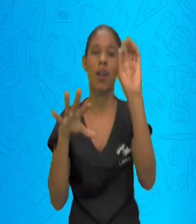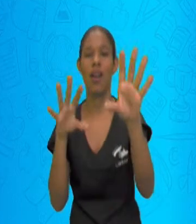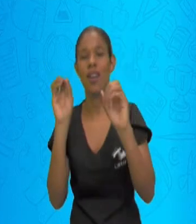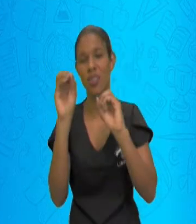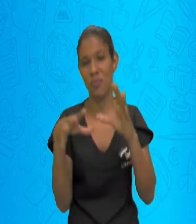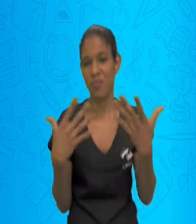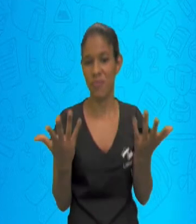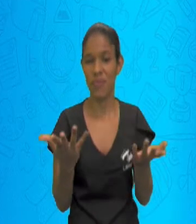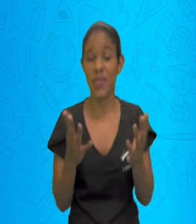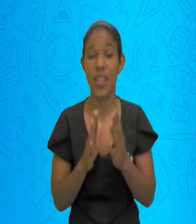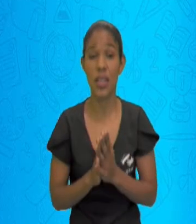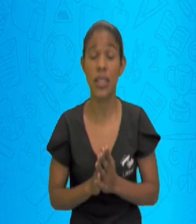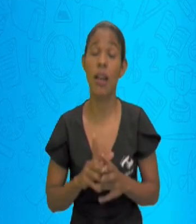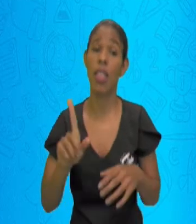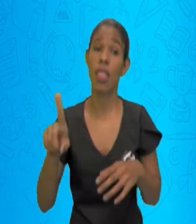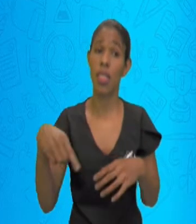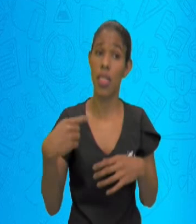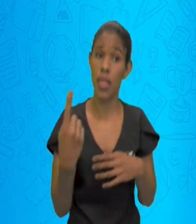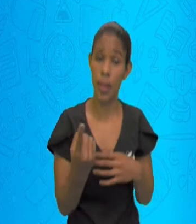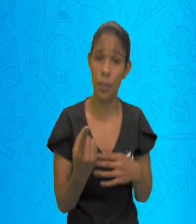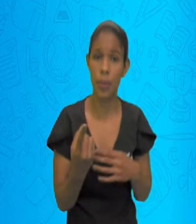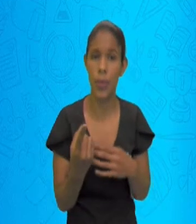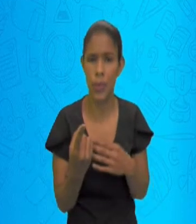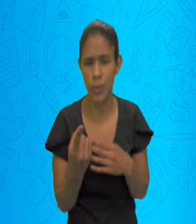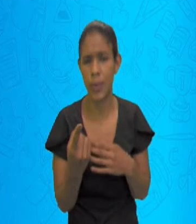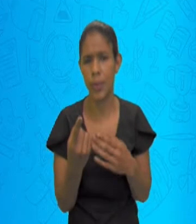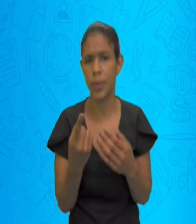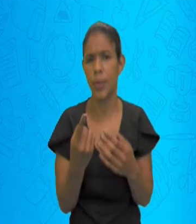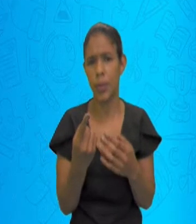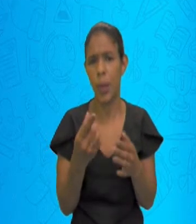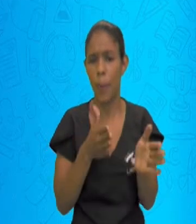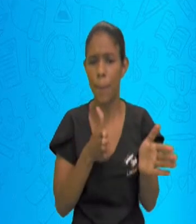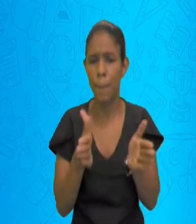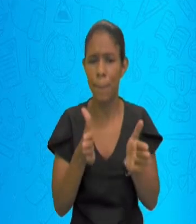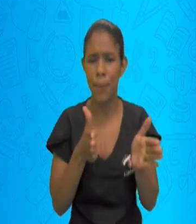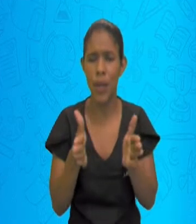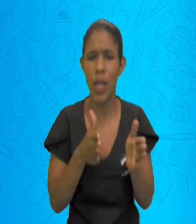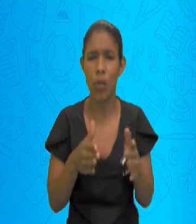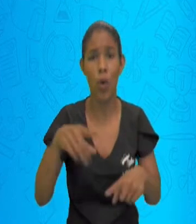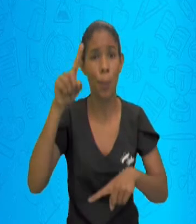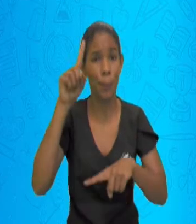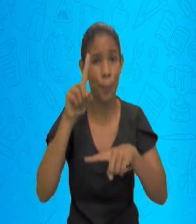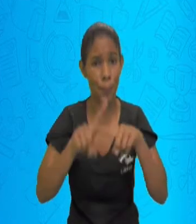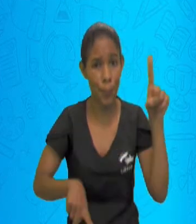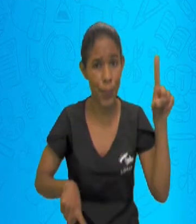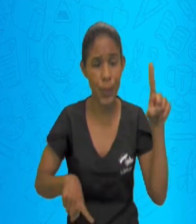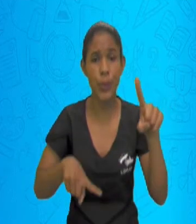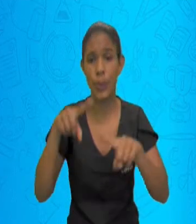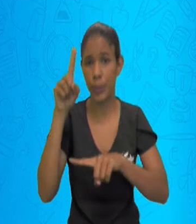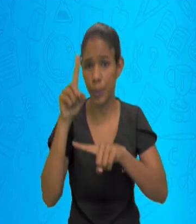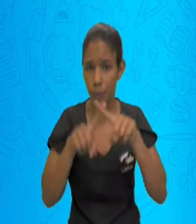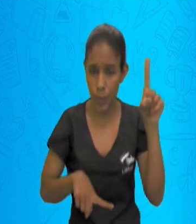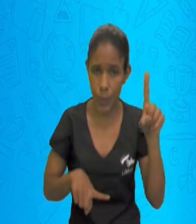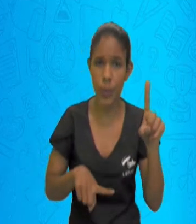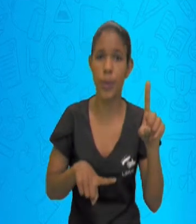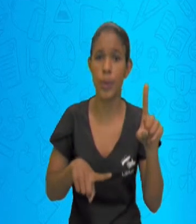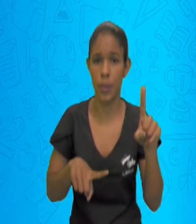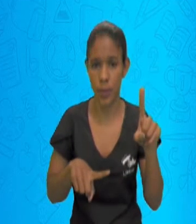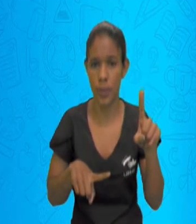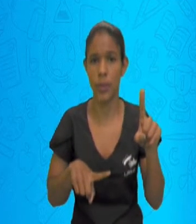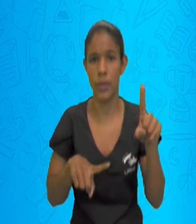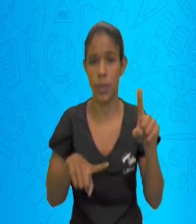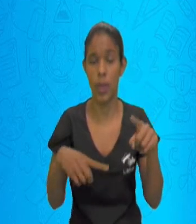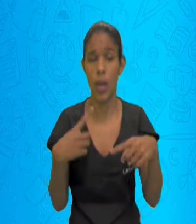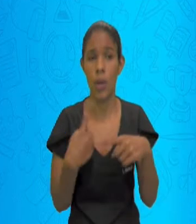entrudo passou a ser criminalizada, principalmente após uma campanha contra a manifestação popular vinculada pela